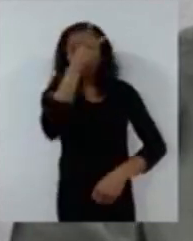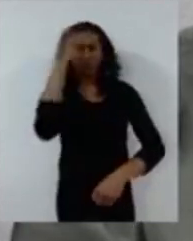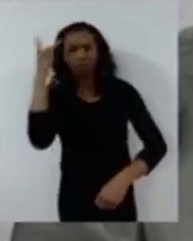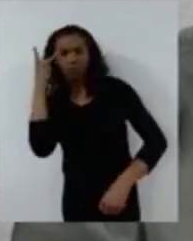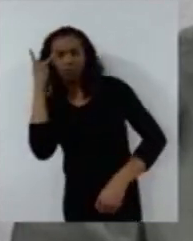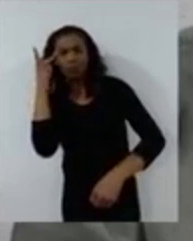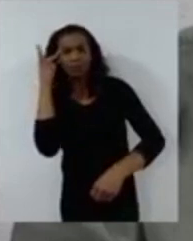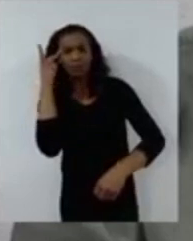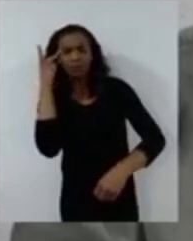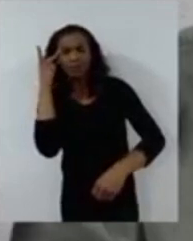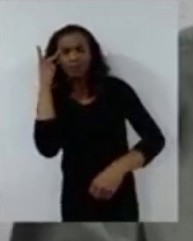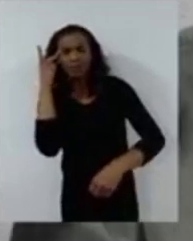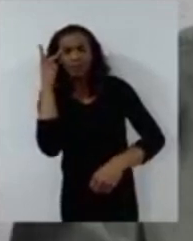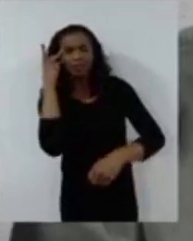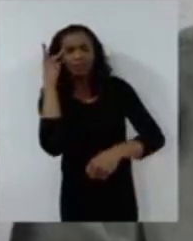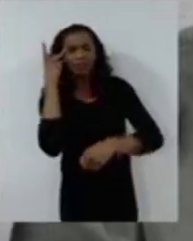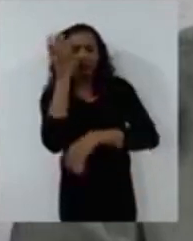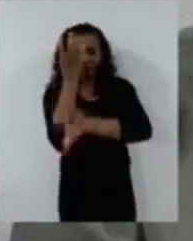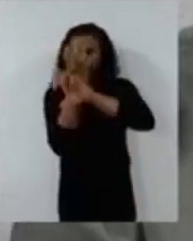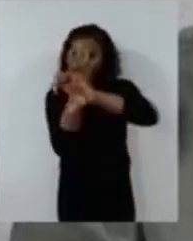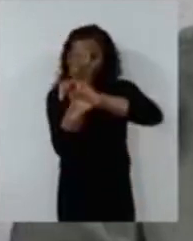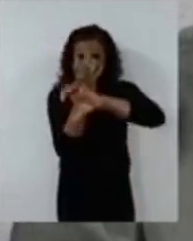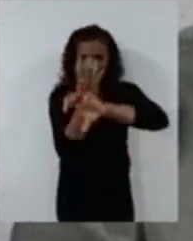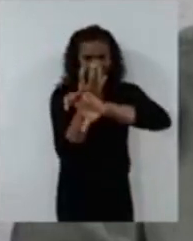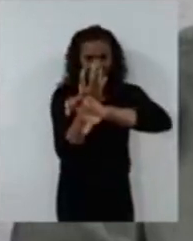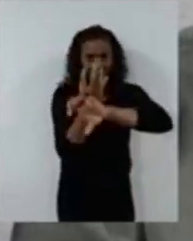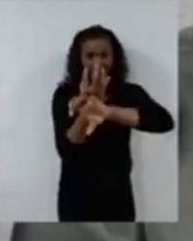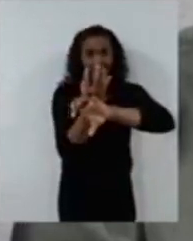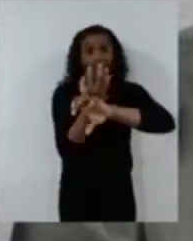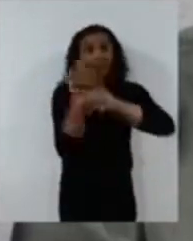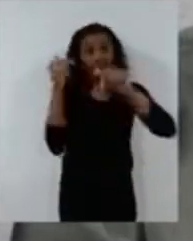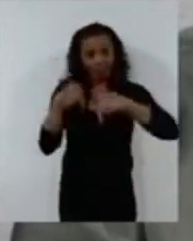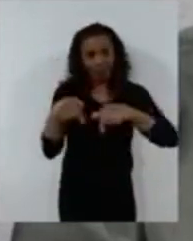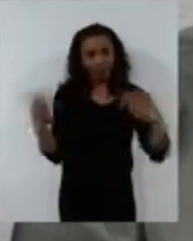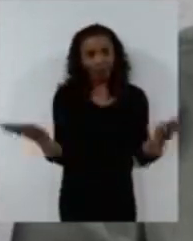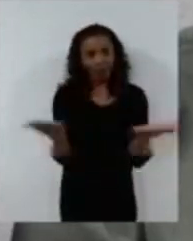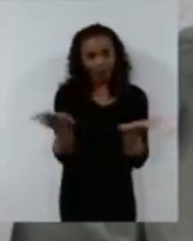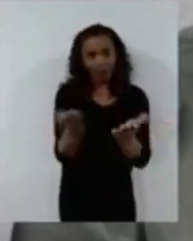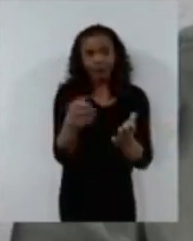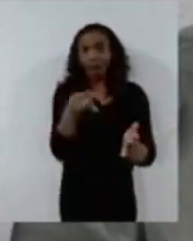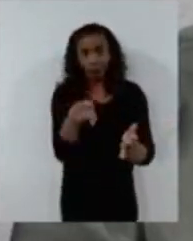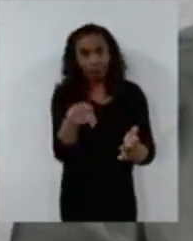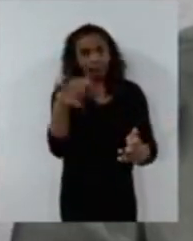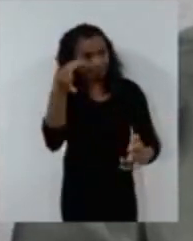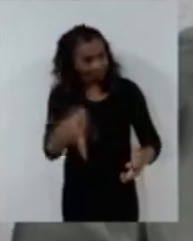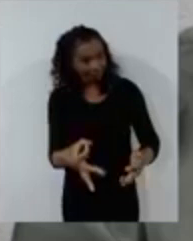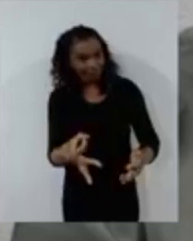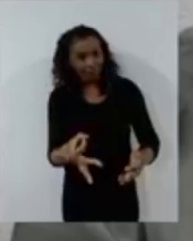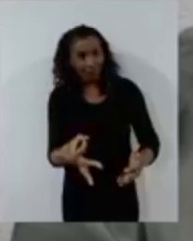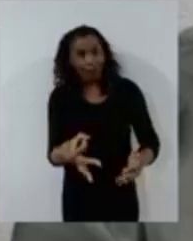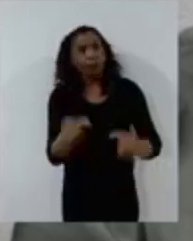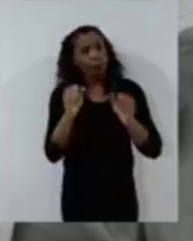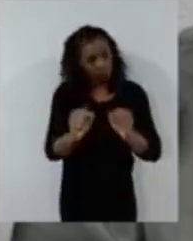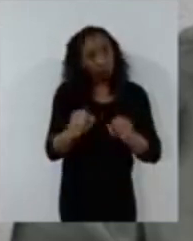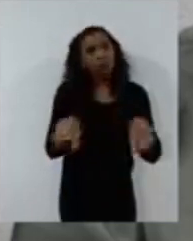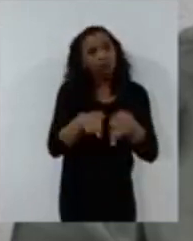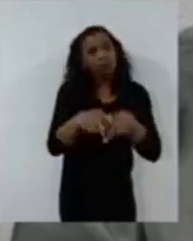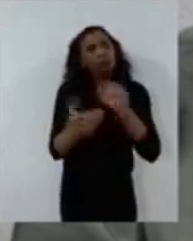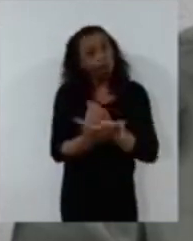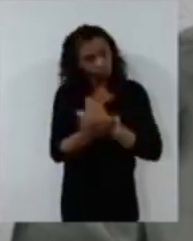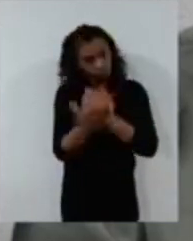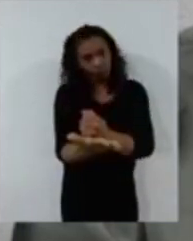online nesta transmissão. Você certamente poderá fazer a sua